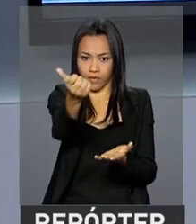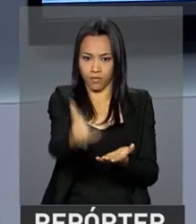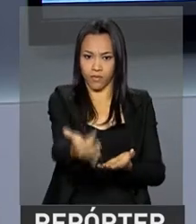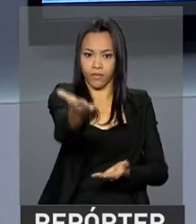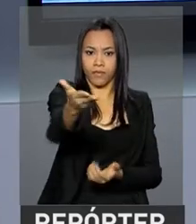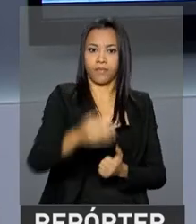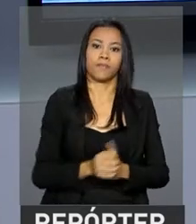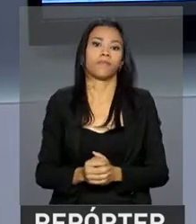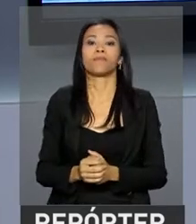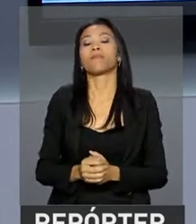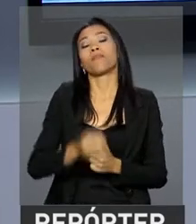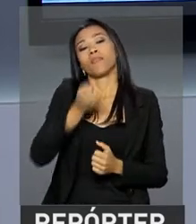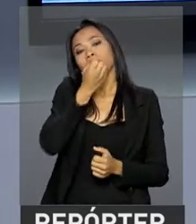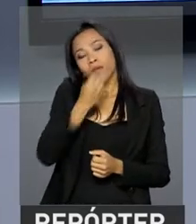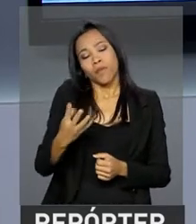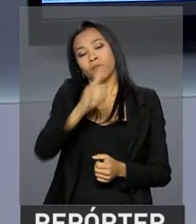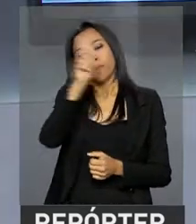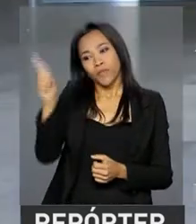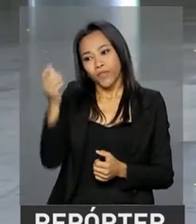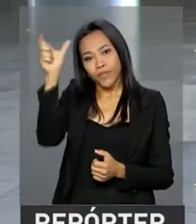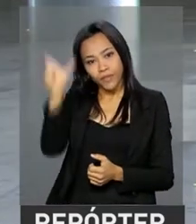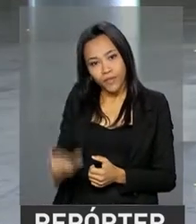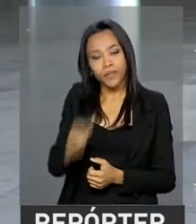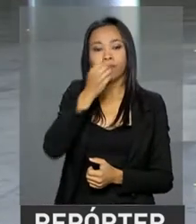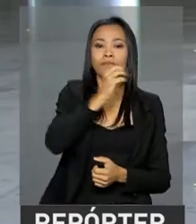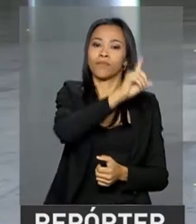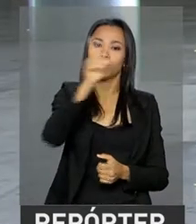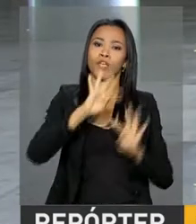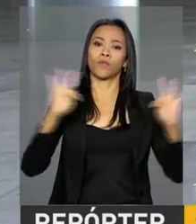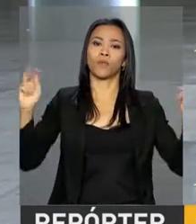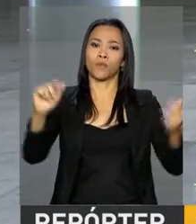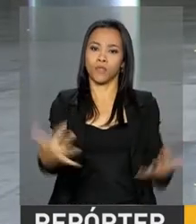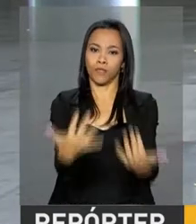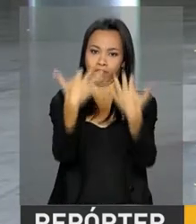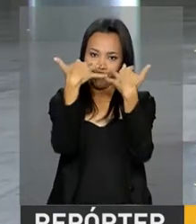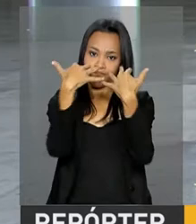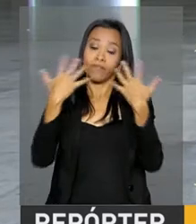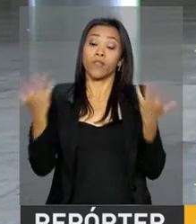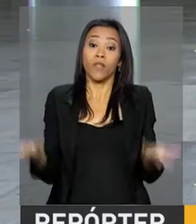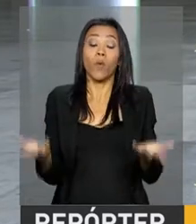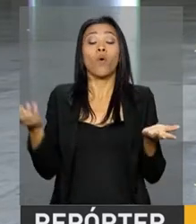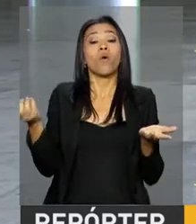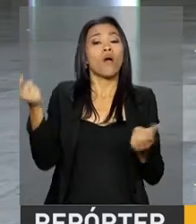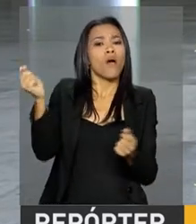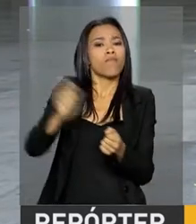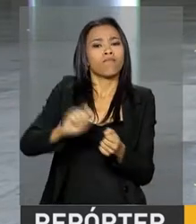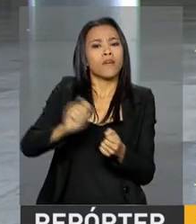Oi, Carolina, mais uma vez bom dia para você e a todos que nos assistem. Como você falou, a confecção de novos